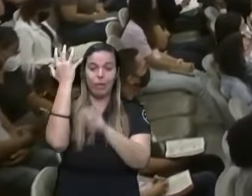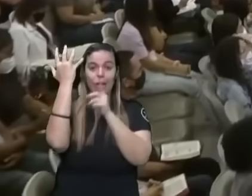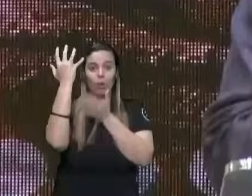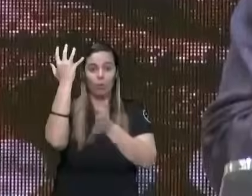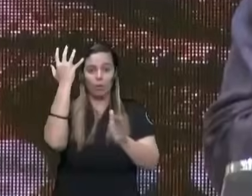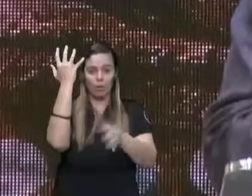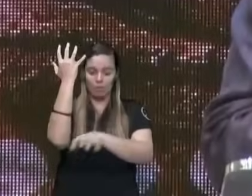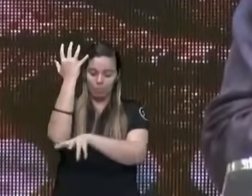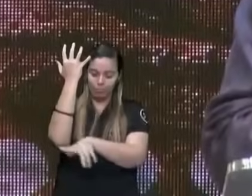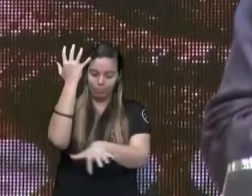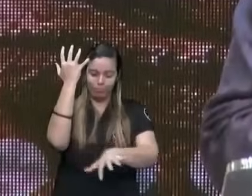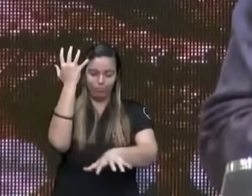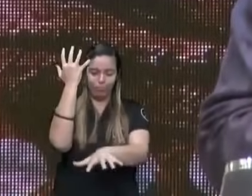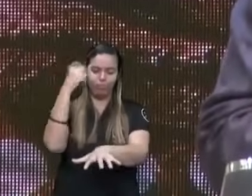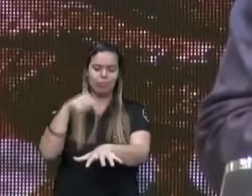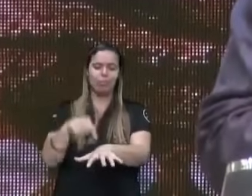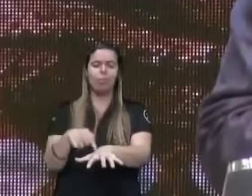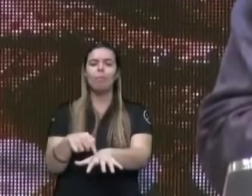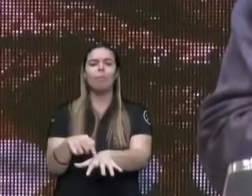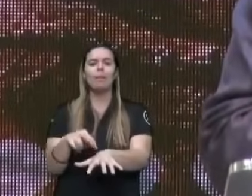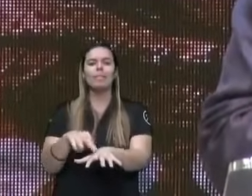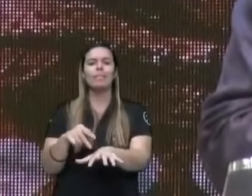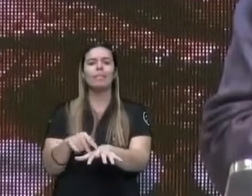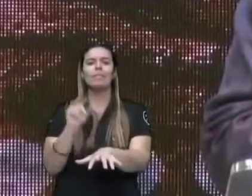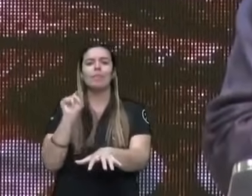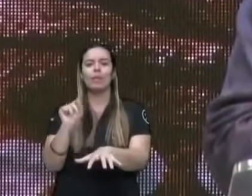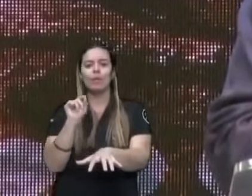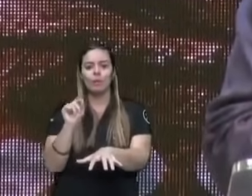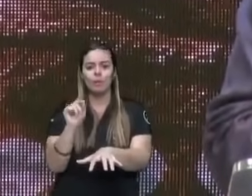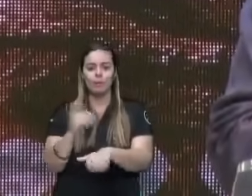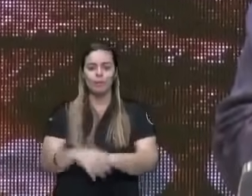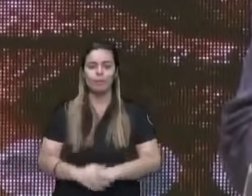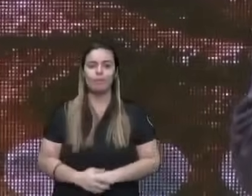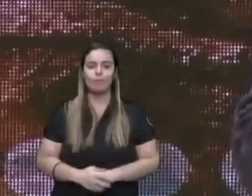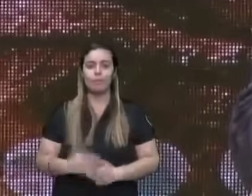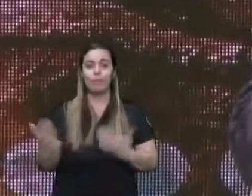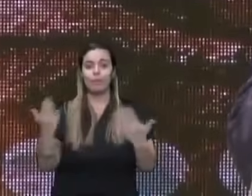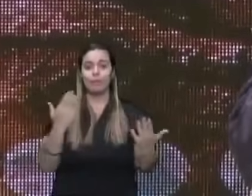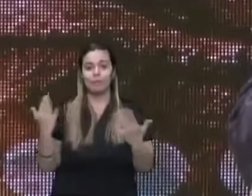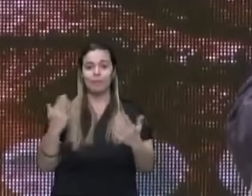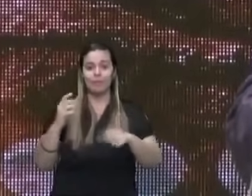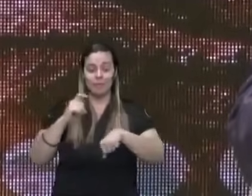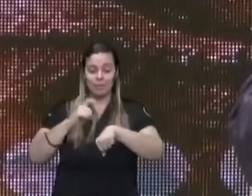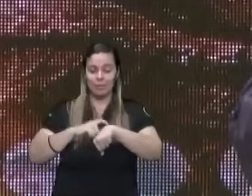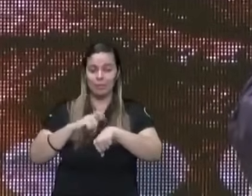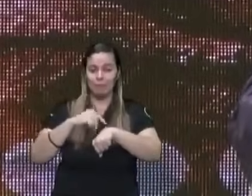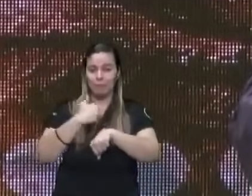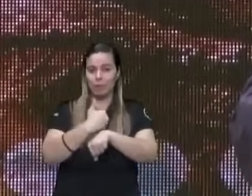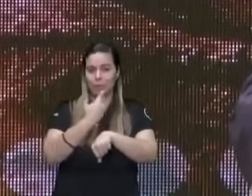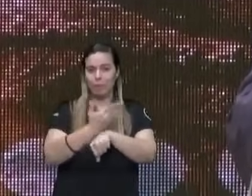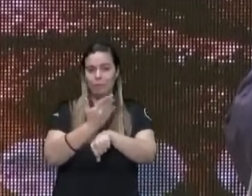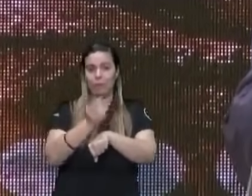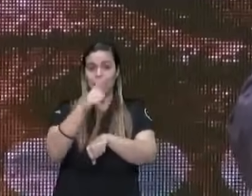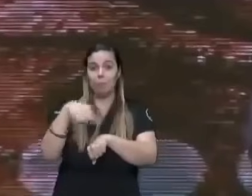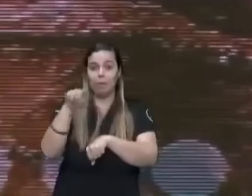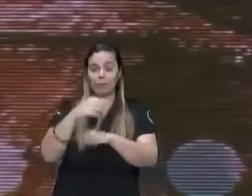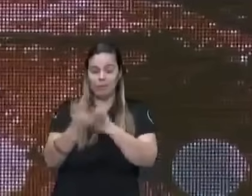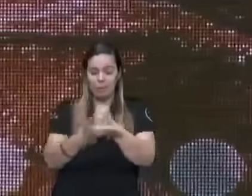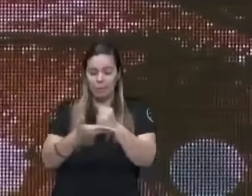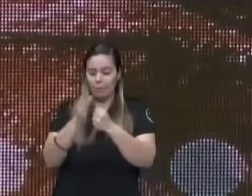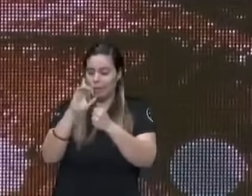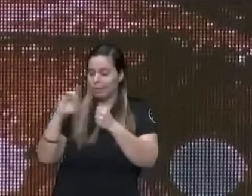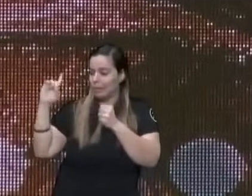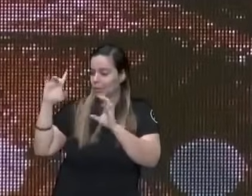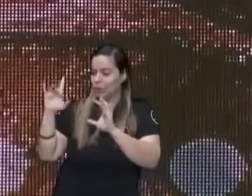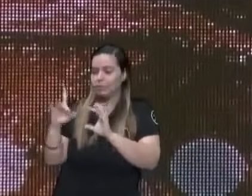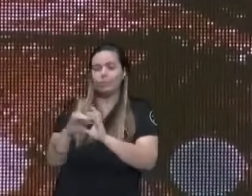ribeiro. Sabe o que significa? O tempo todo você está ligado à fonte da